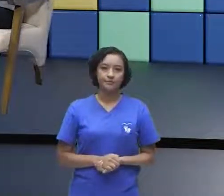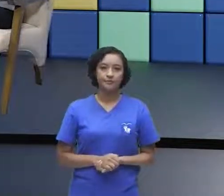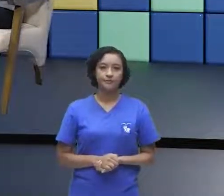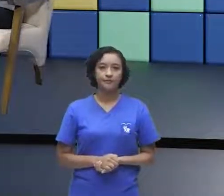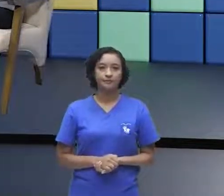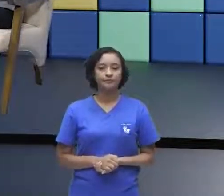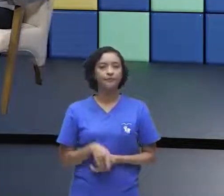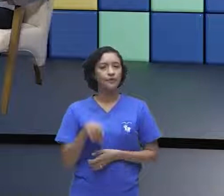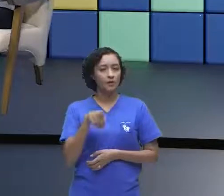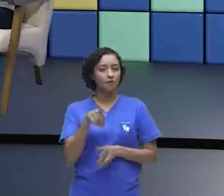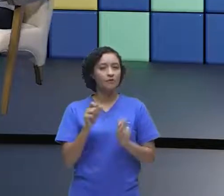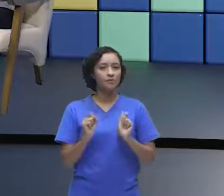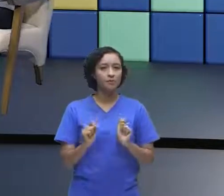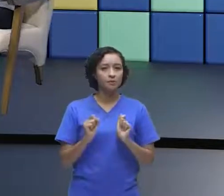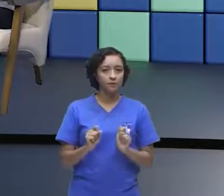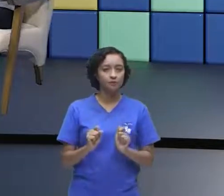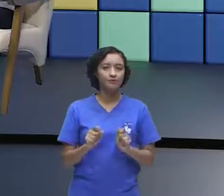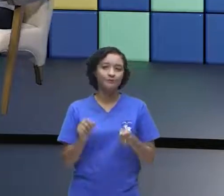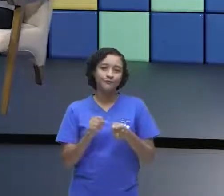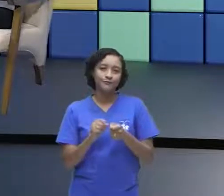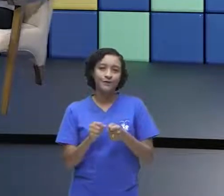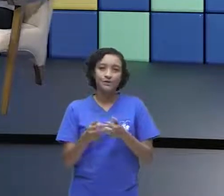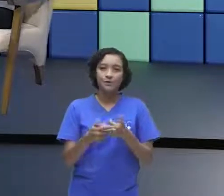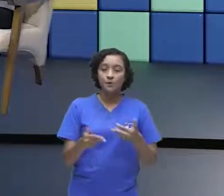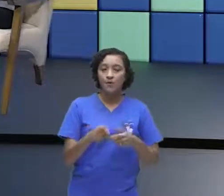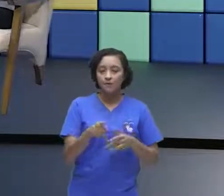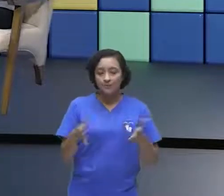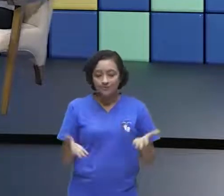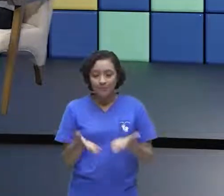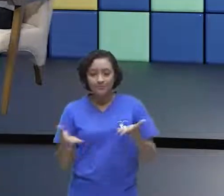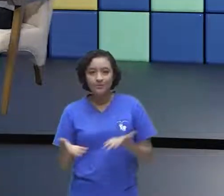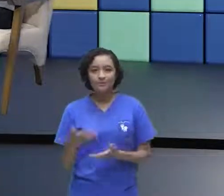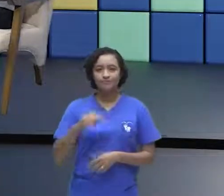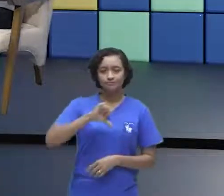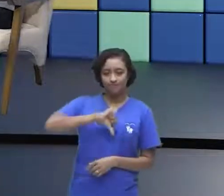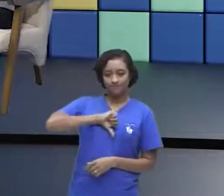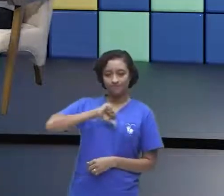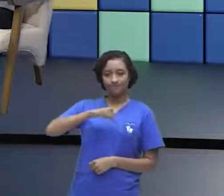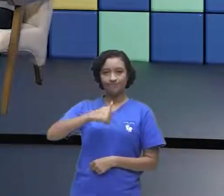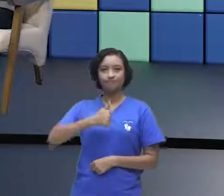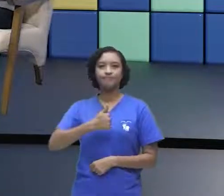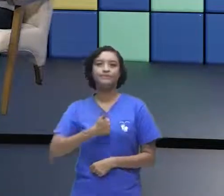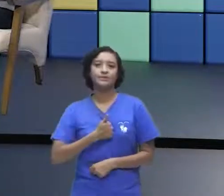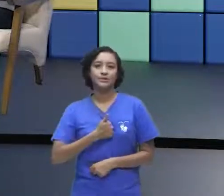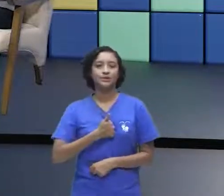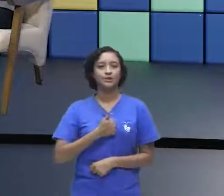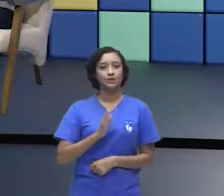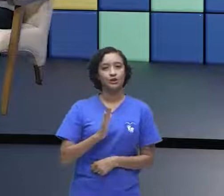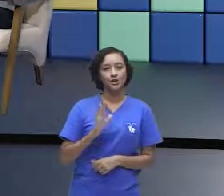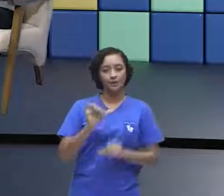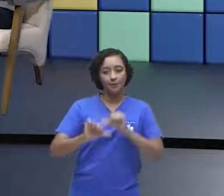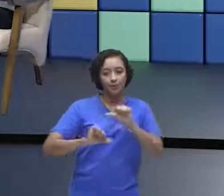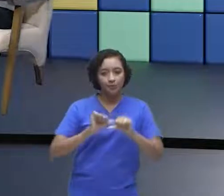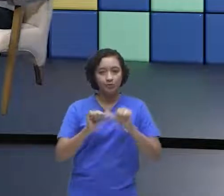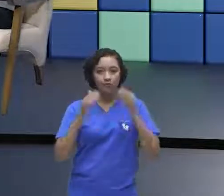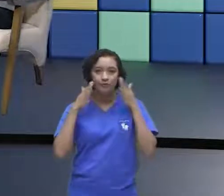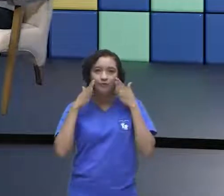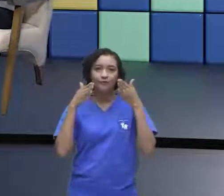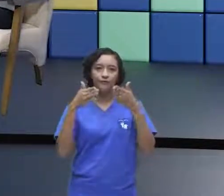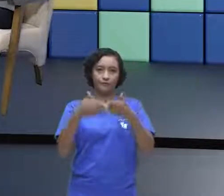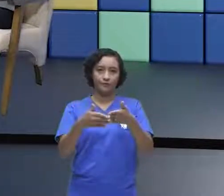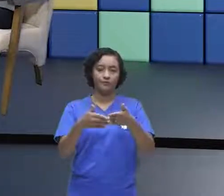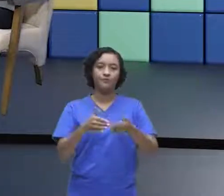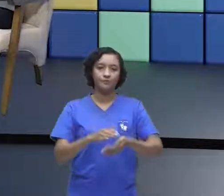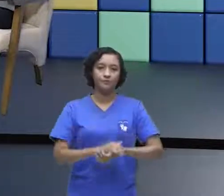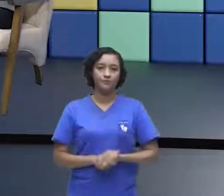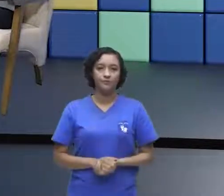você faz isso, com certeza ela se sente bem, ela se sente feliz, ela vai mudando o foco. Então, olha, essa arte que ela se